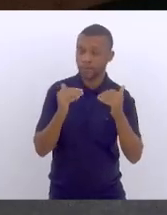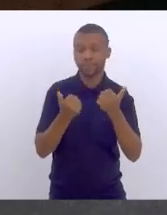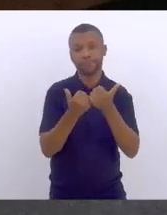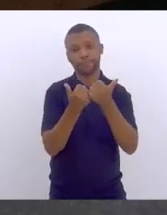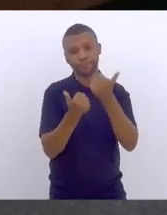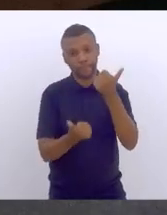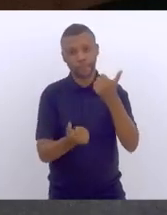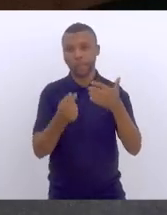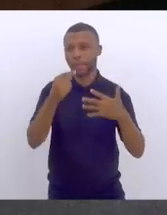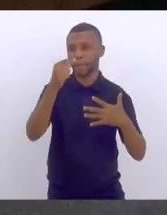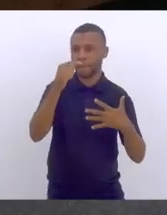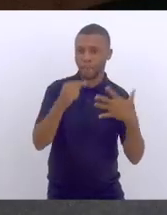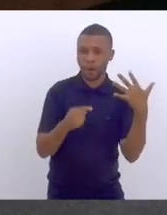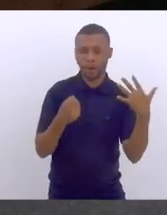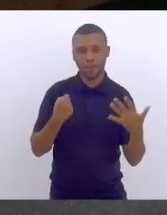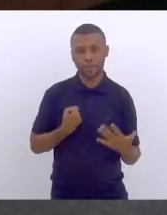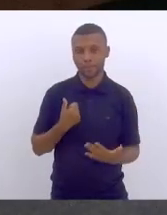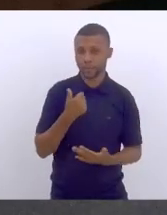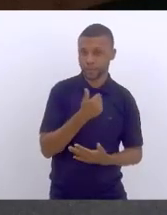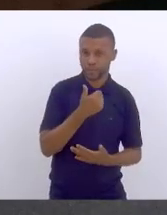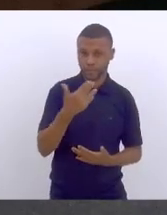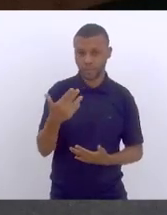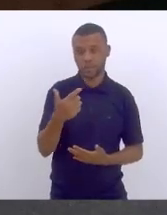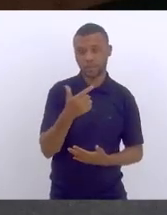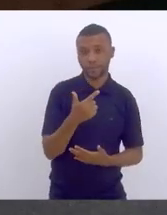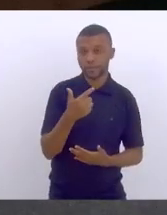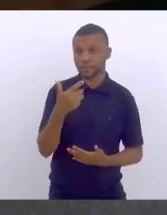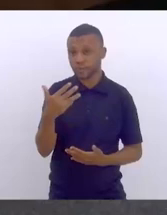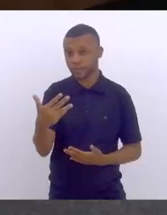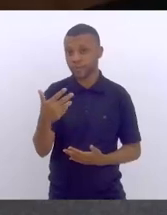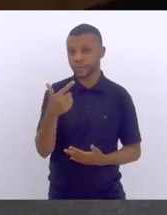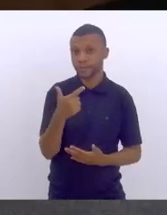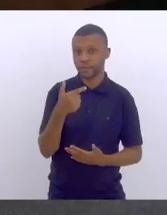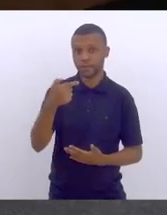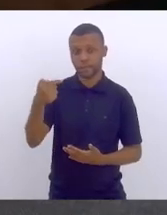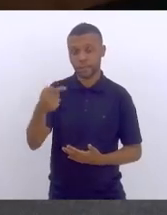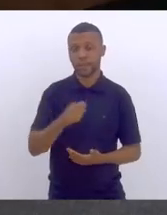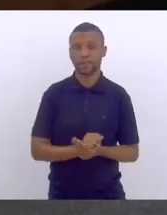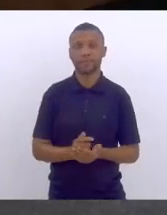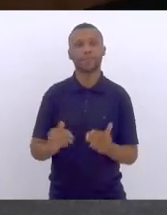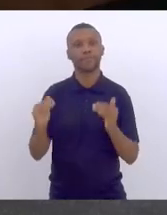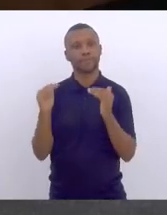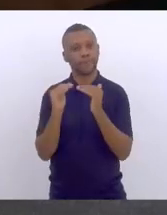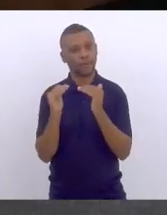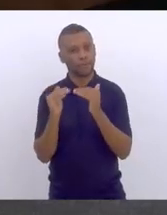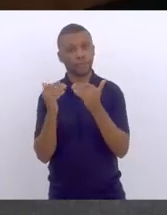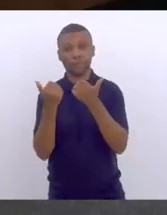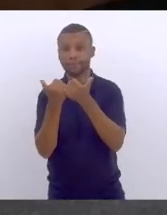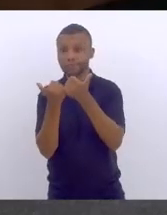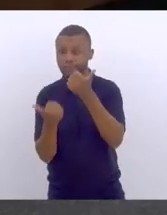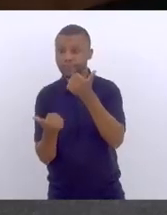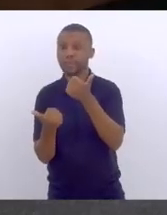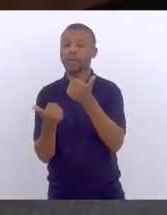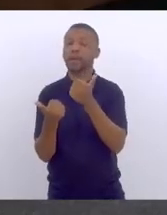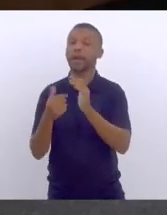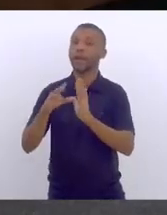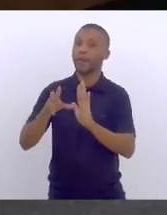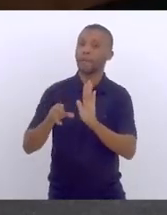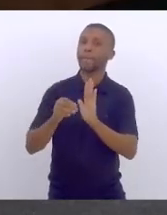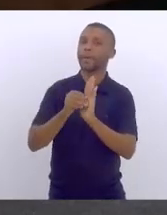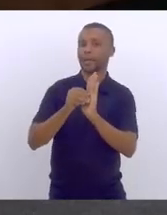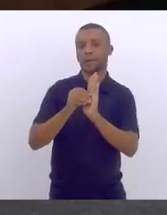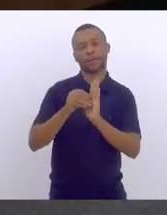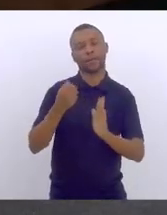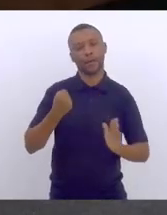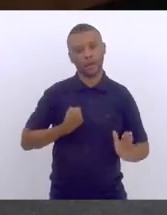às emendas 13, 23 e 27. Favorável com subemenda aglutinativa às